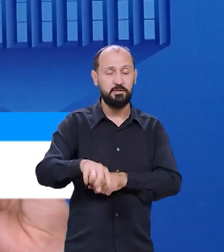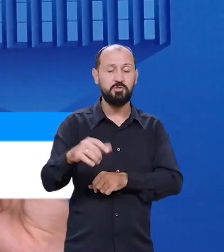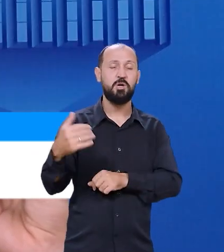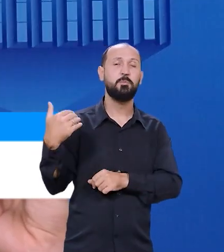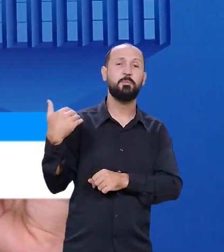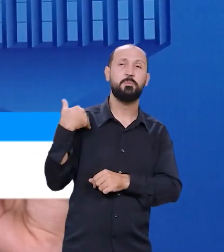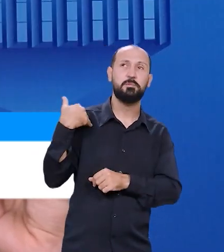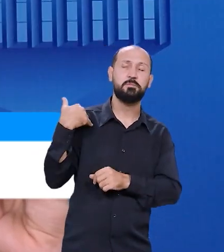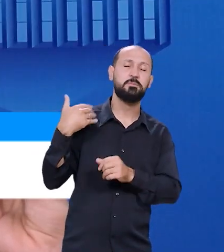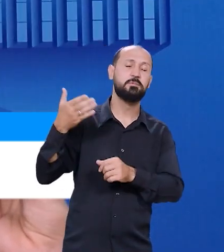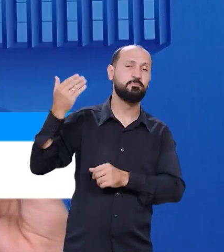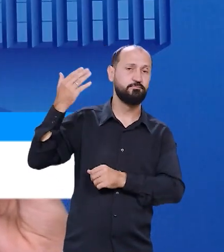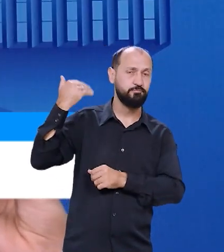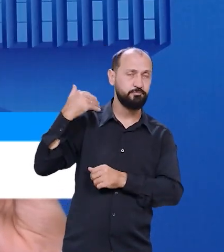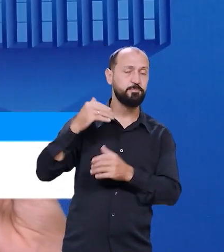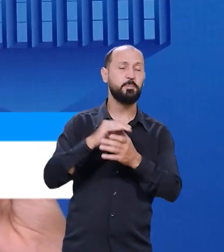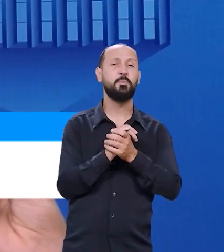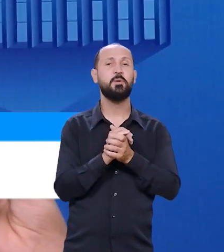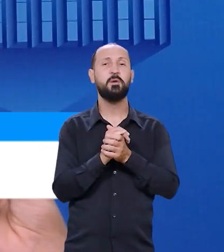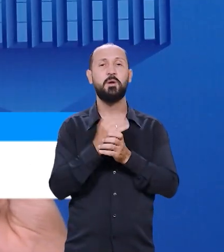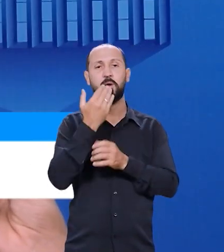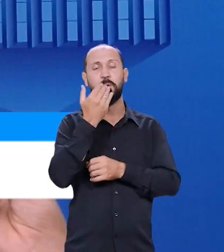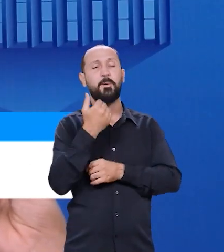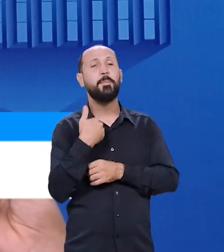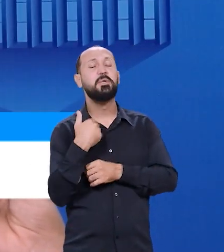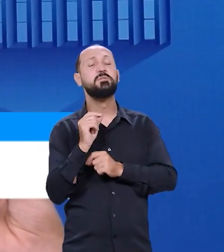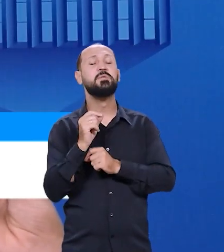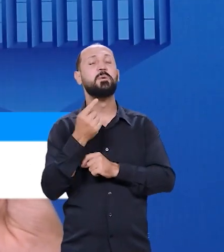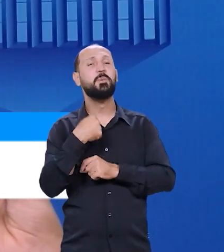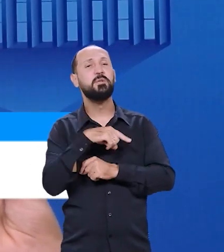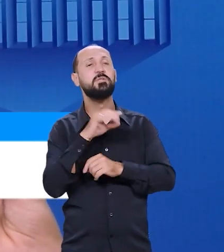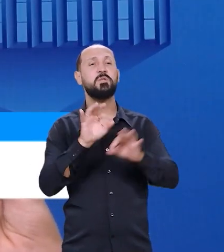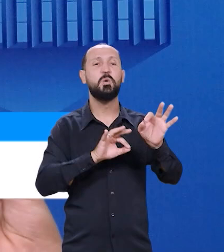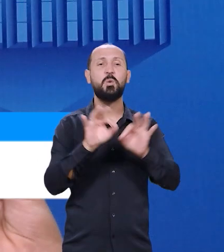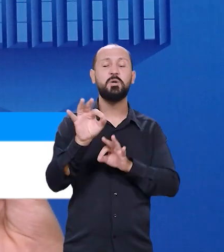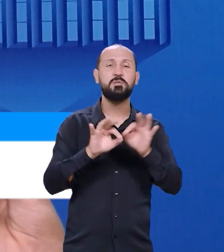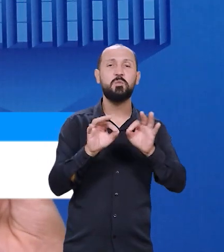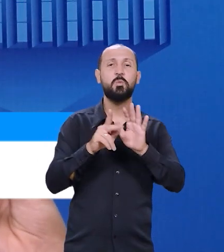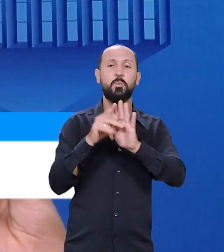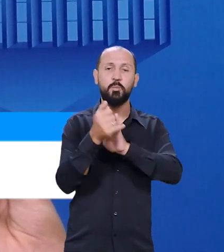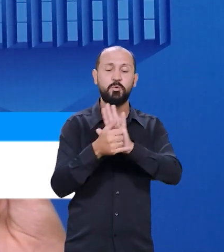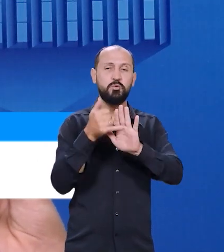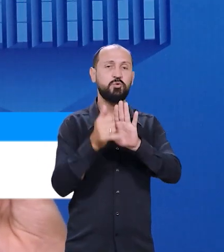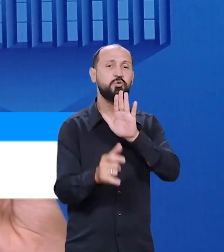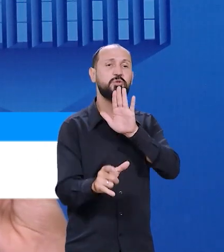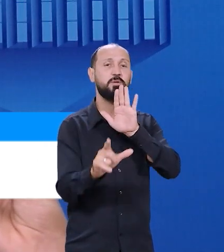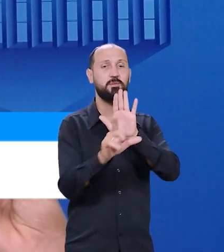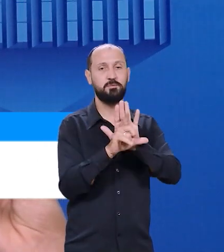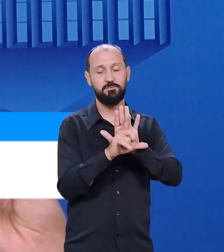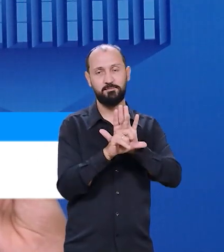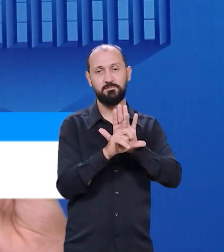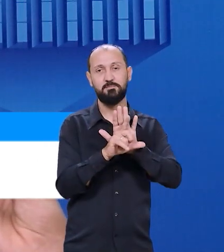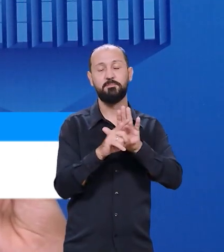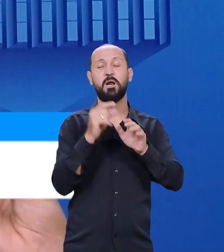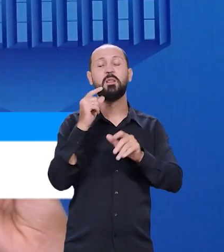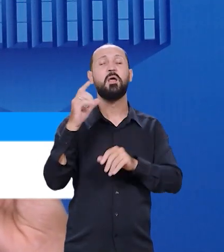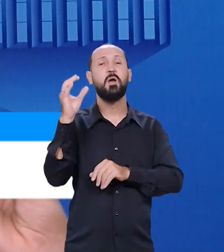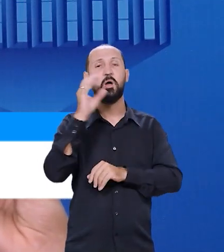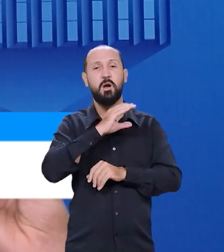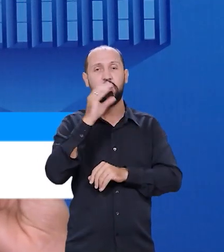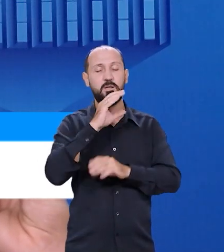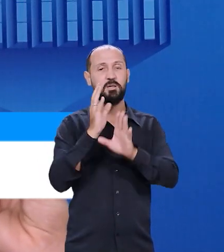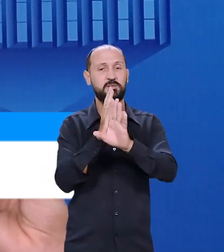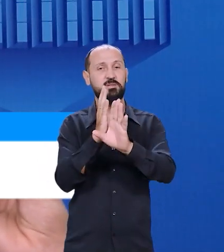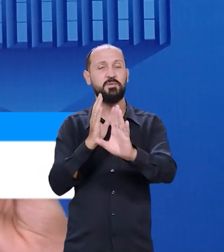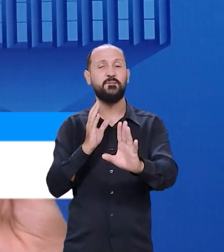Essas pessoas já me procuraram em outra ocasião pedindo para nós fazermos aqui um projeto de lei